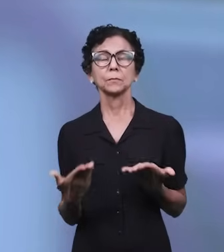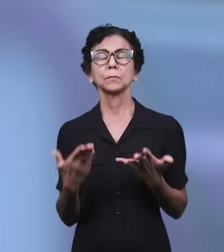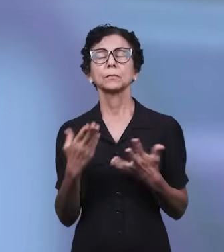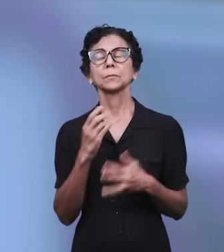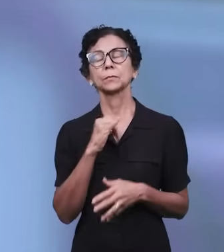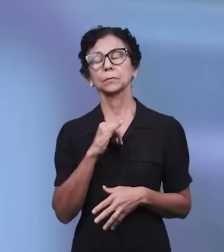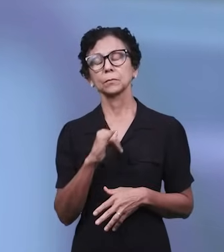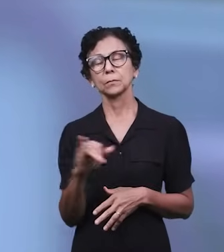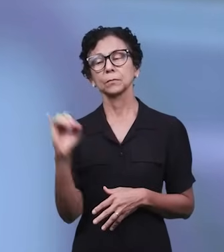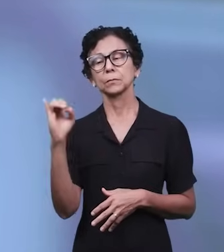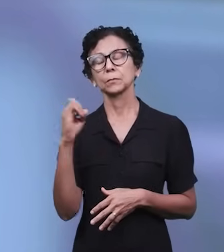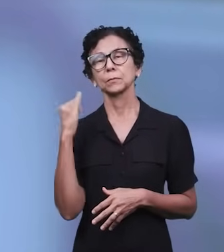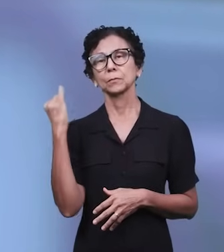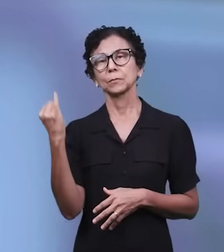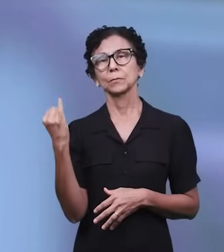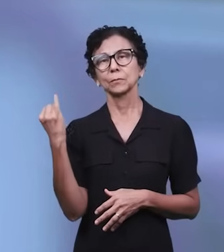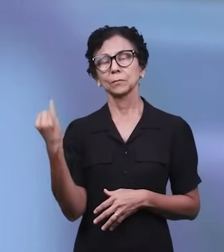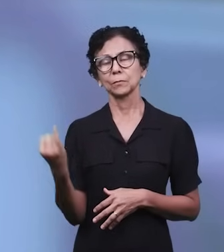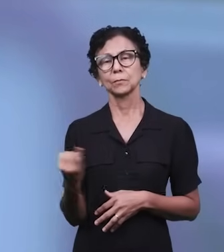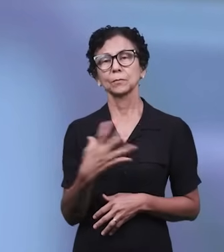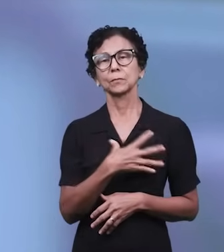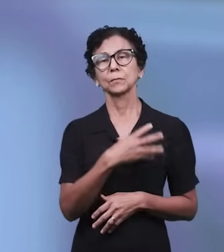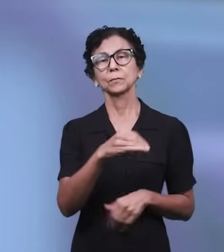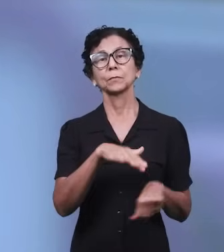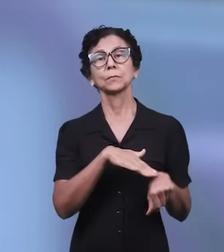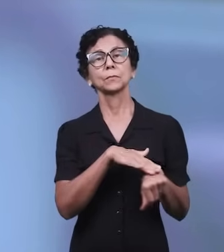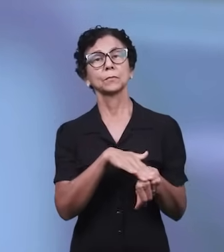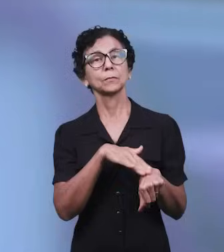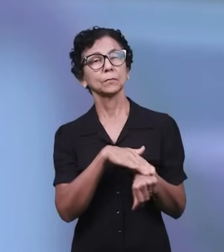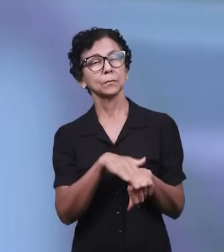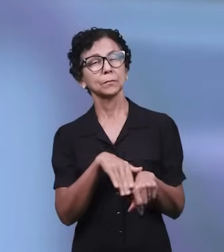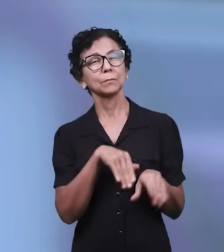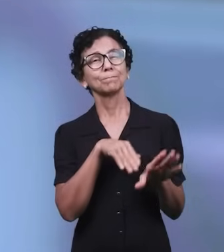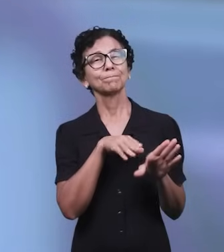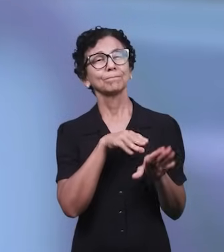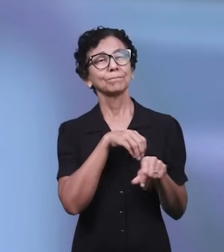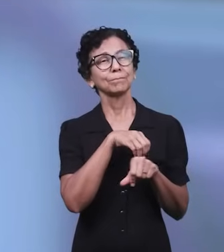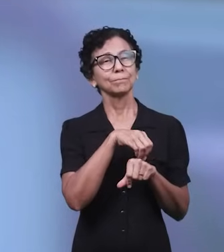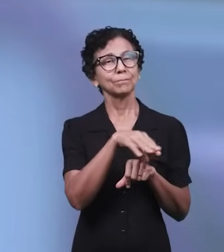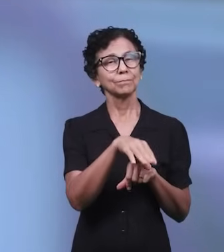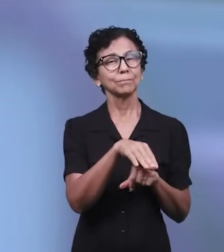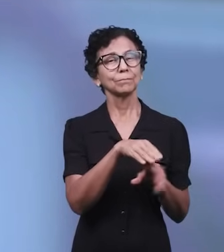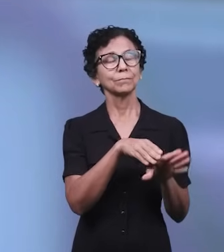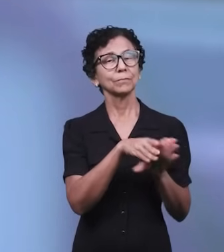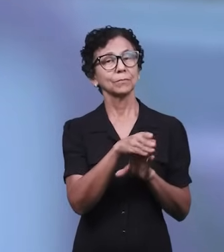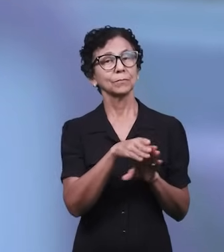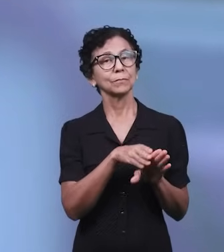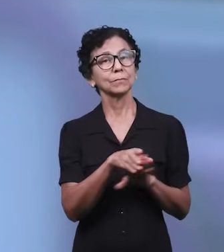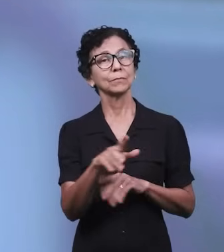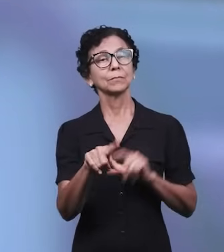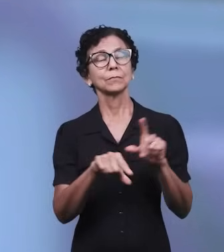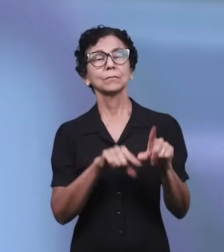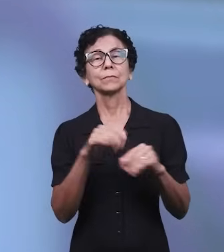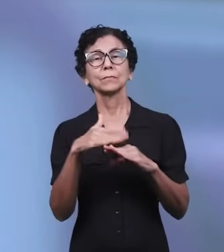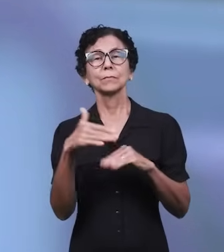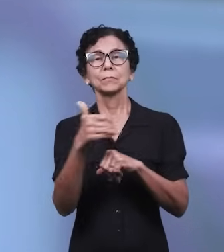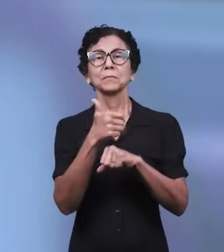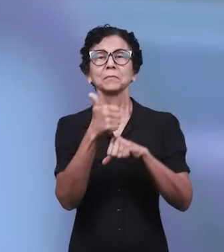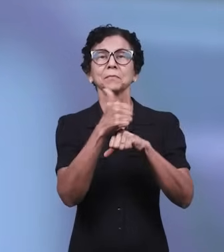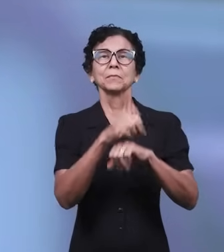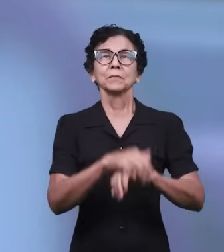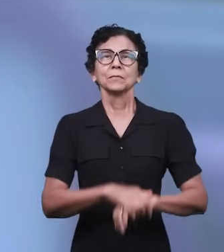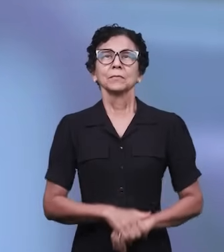nós conversarmos com os nossos filhos, de orientá-los, de ajudá-los em suas escolhas profissionais e, sobretudo, também